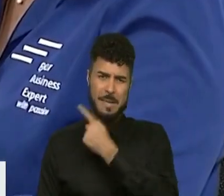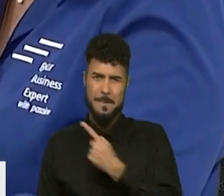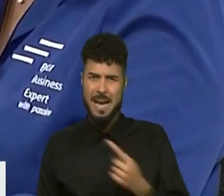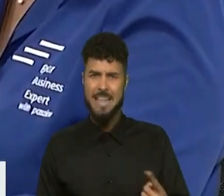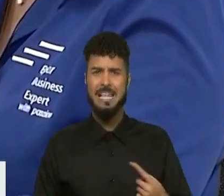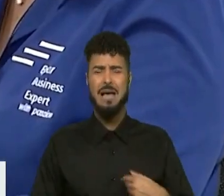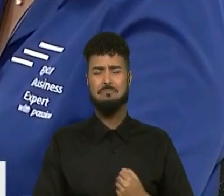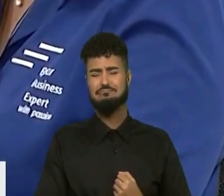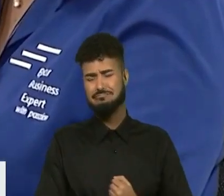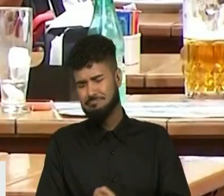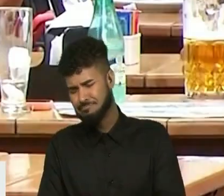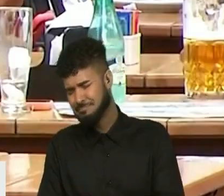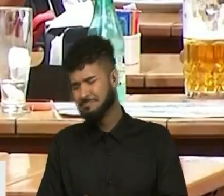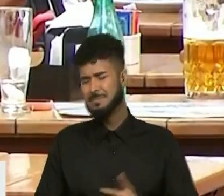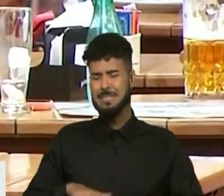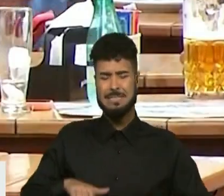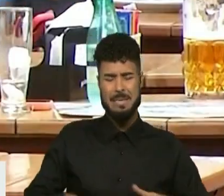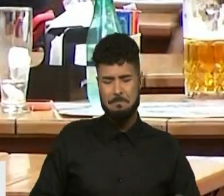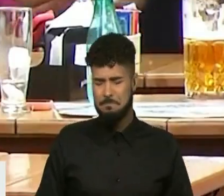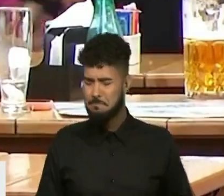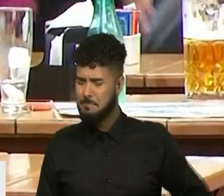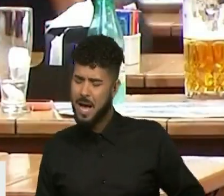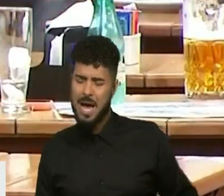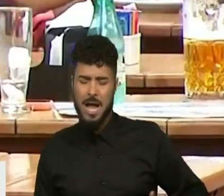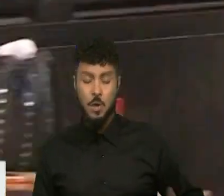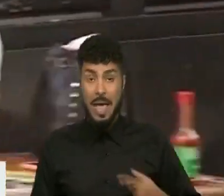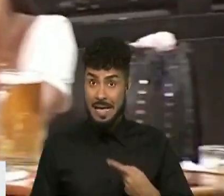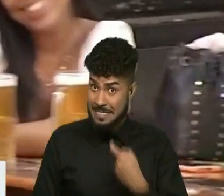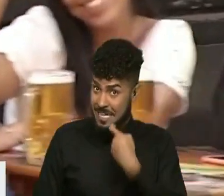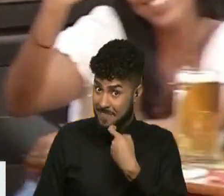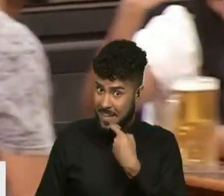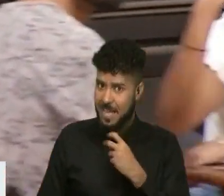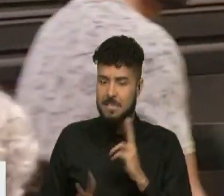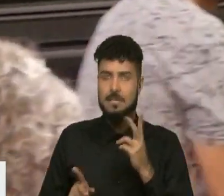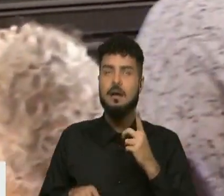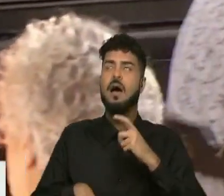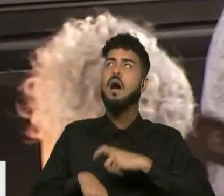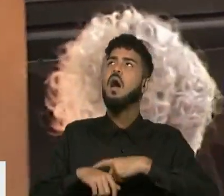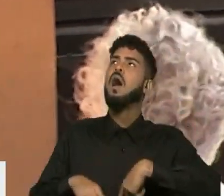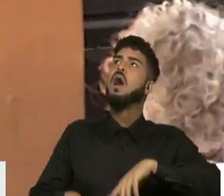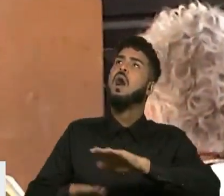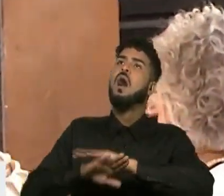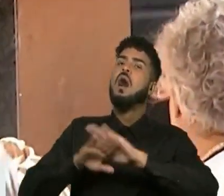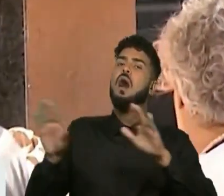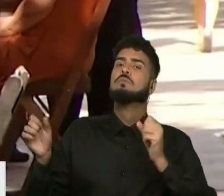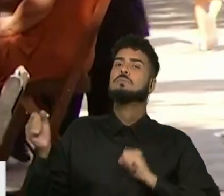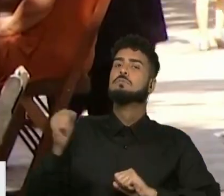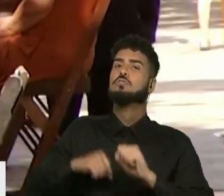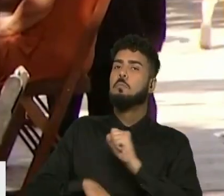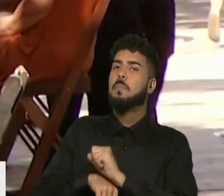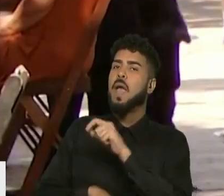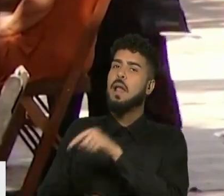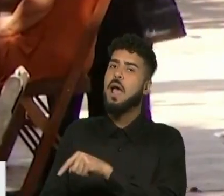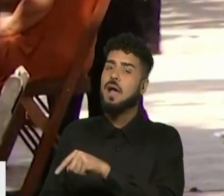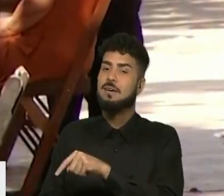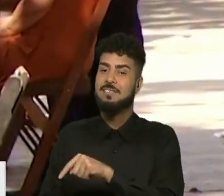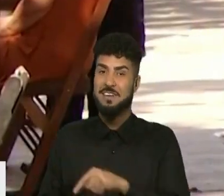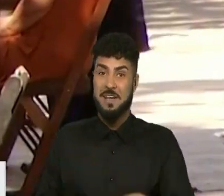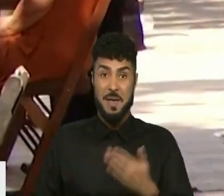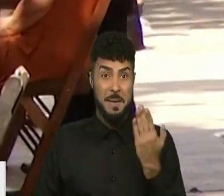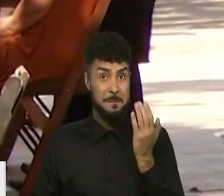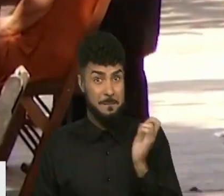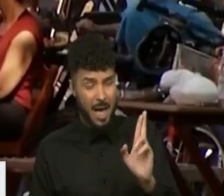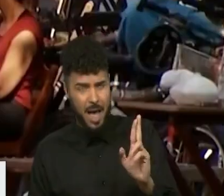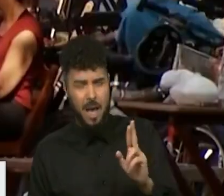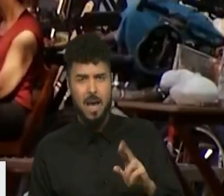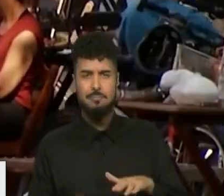com muito trabalho, a chegada da sexta-feira vira sem dúvidas o momento mais aguardado. E é na mesa de um bar